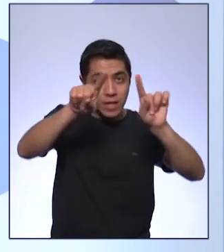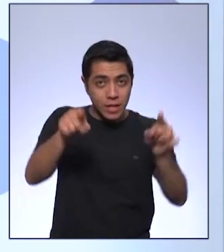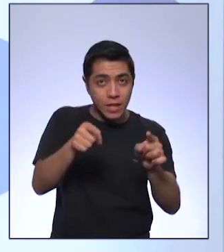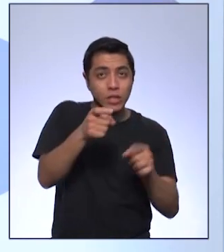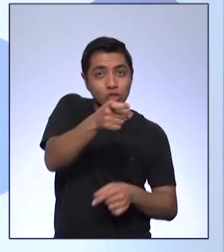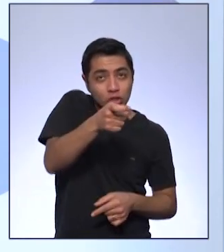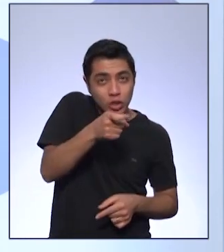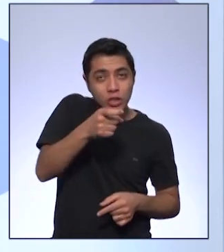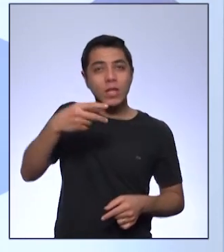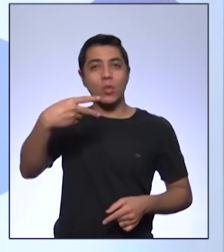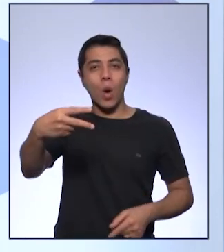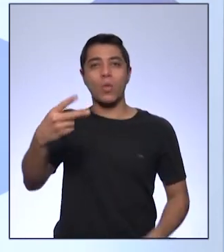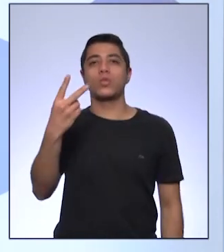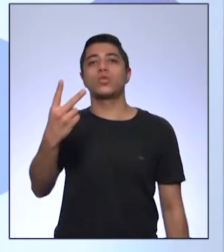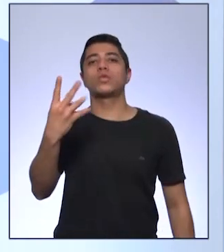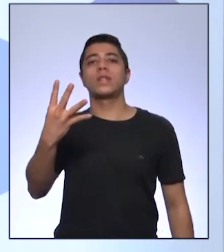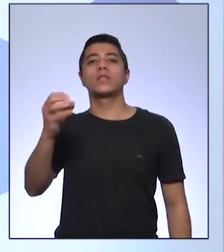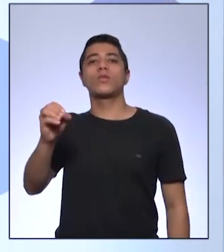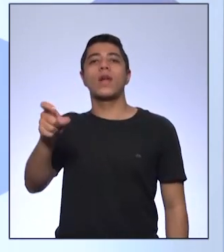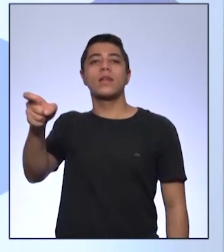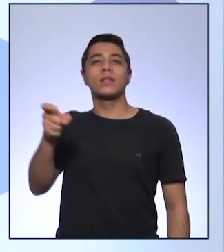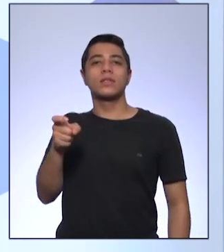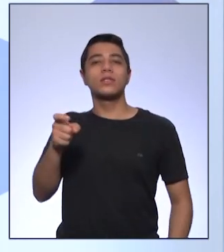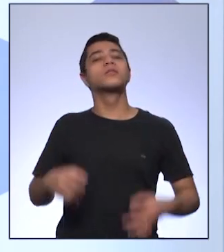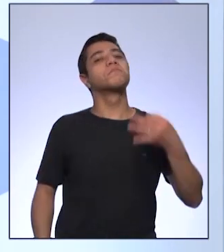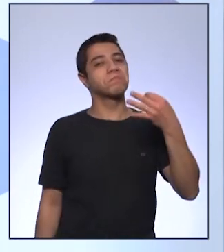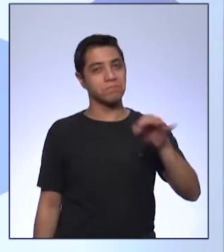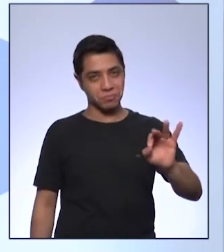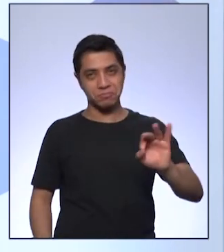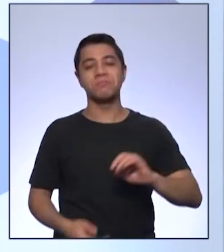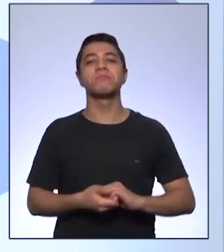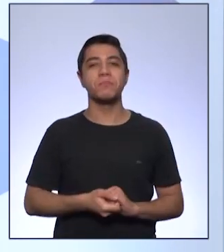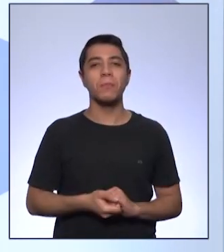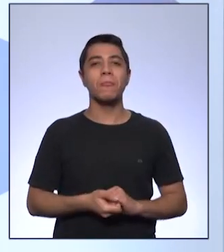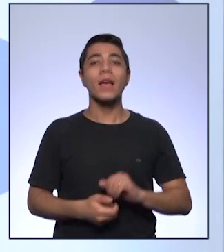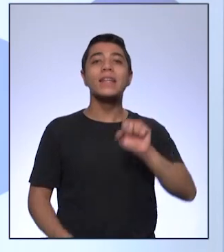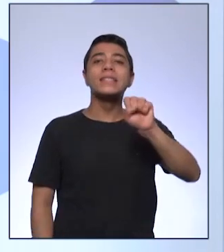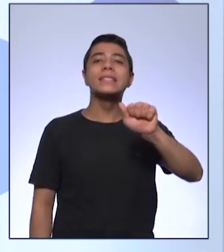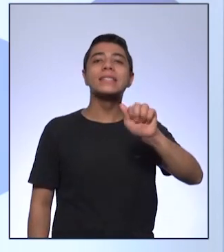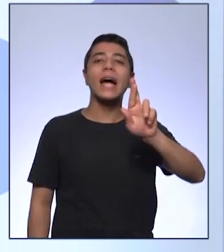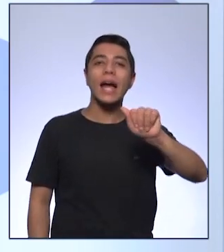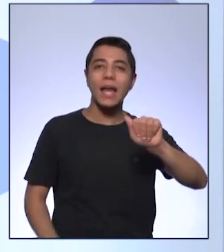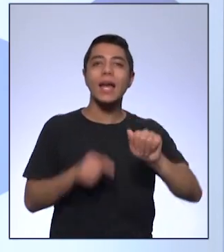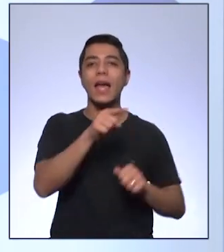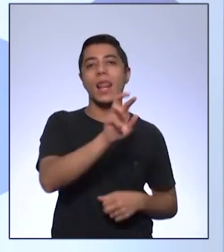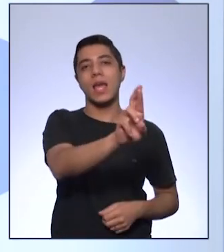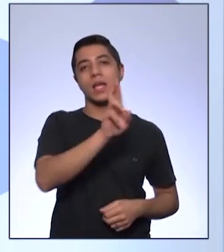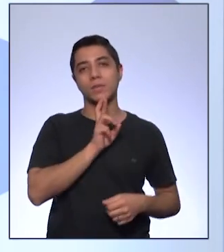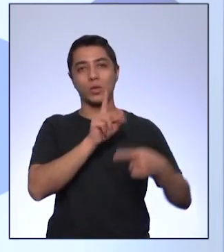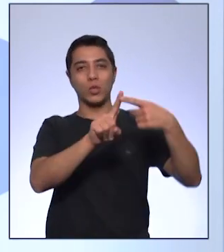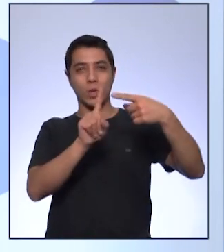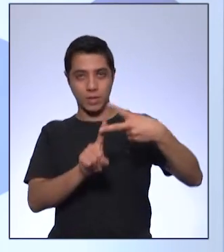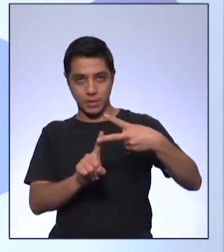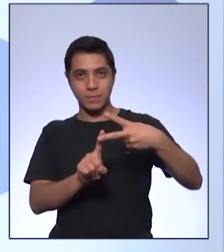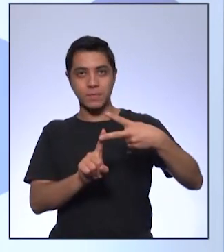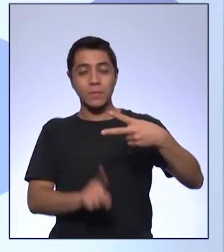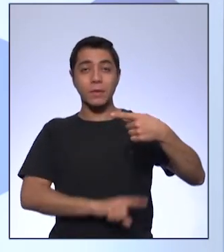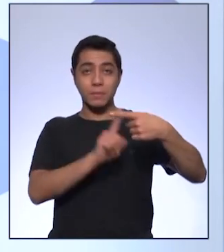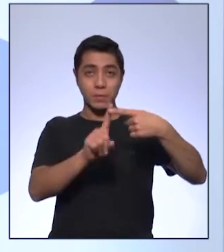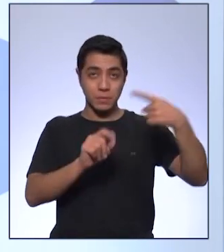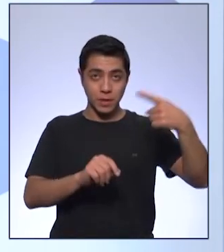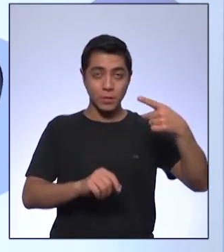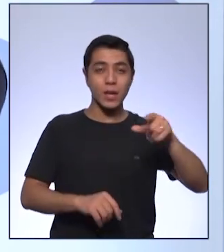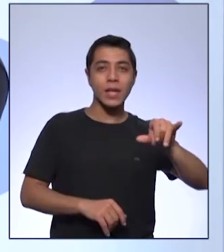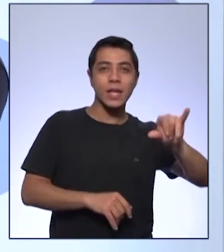Sara colocou o seguinte, a Sara colocou duas respostas. Y é igual a 240x ou Q é igual